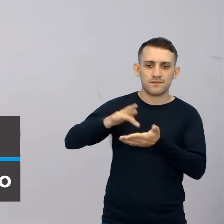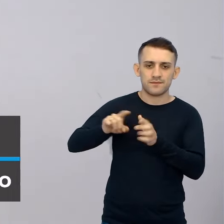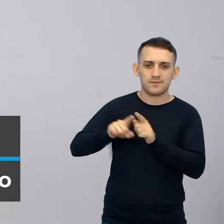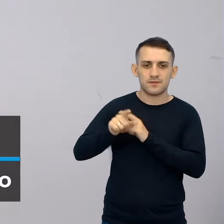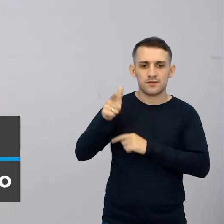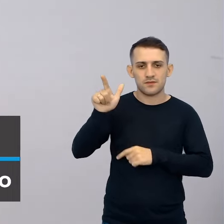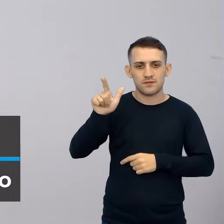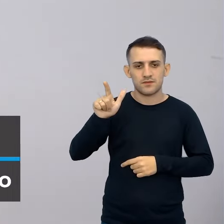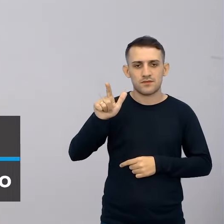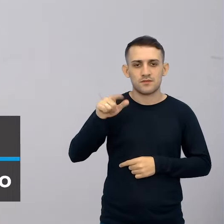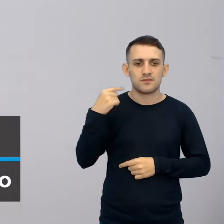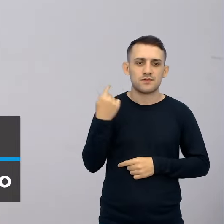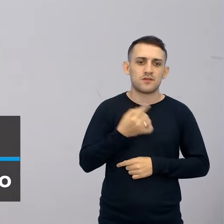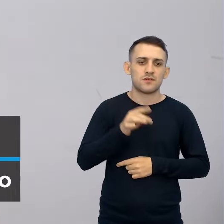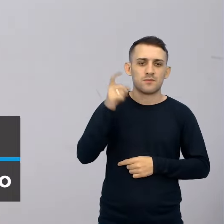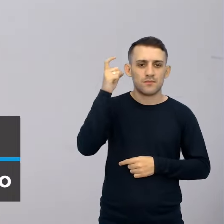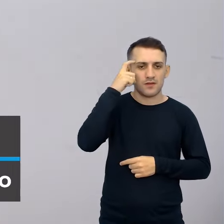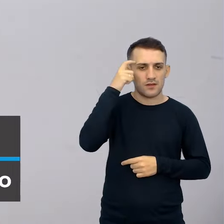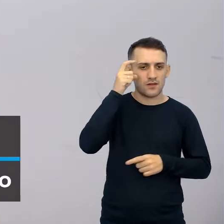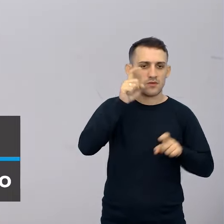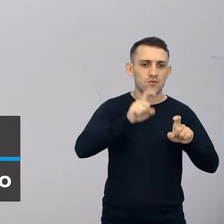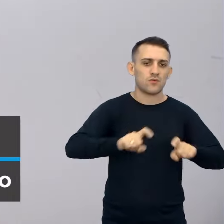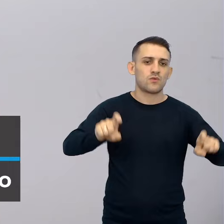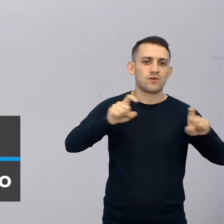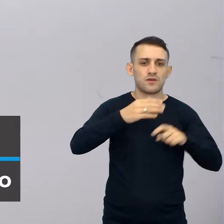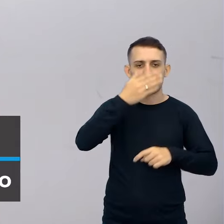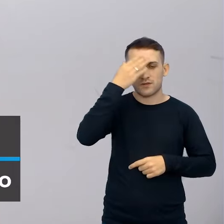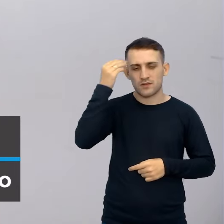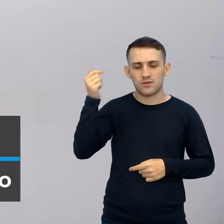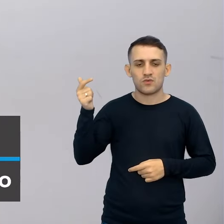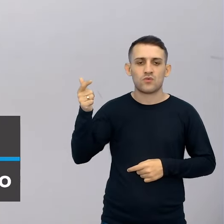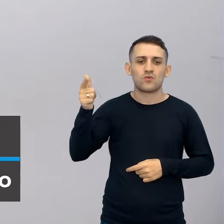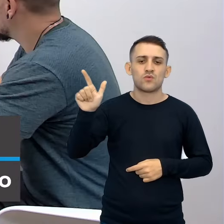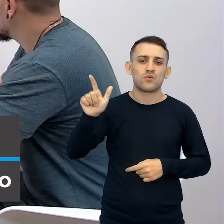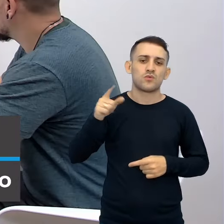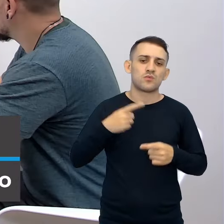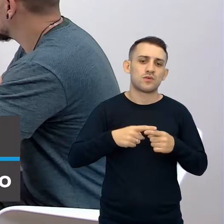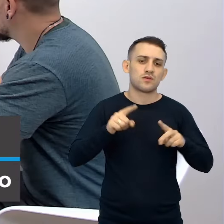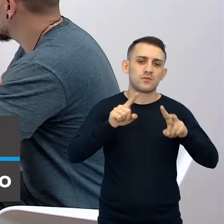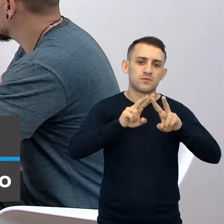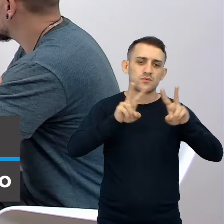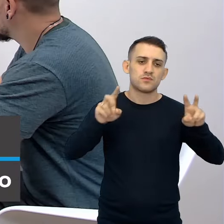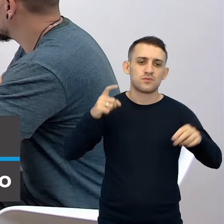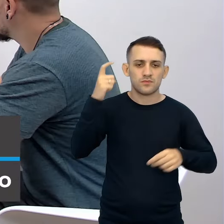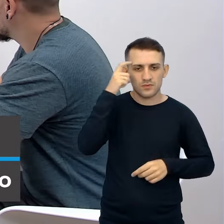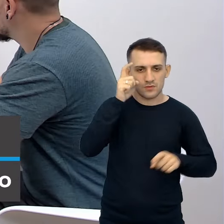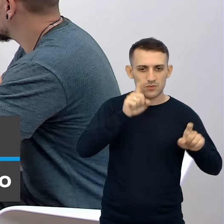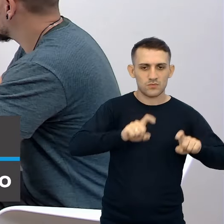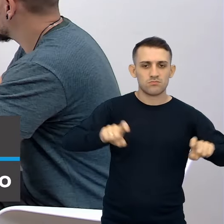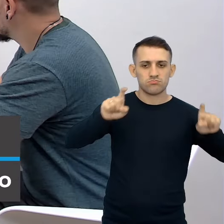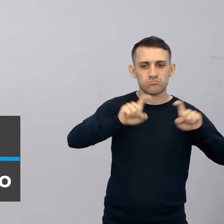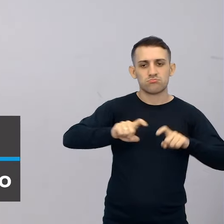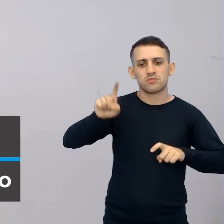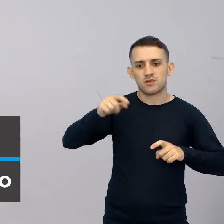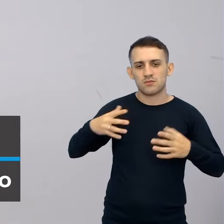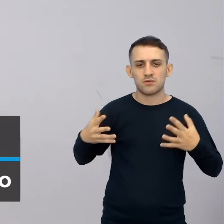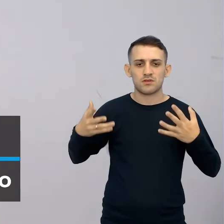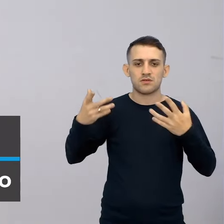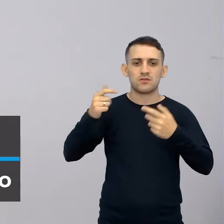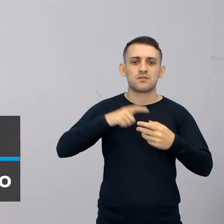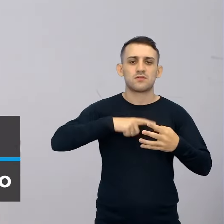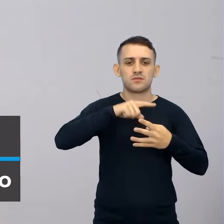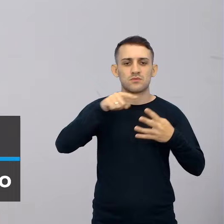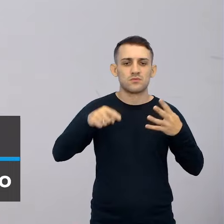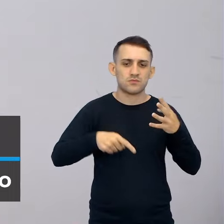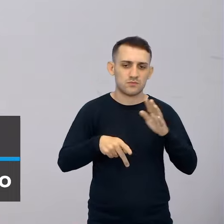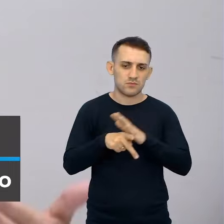no pensamento computacional e esquecem dos outros, porque a questão do pensamento computacional, ela é incrível, né? Ela tem lá os 4